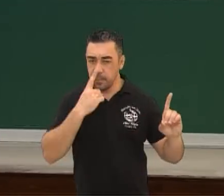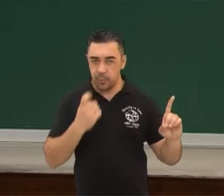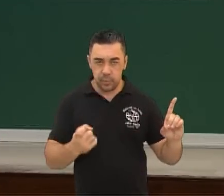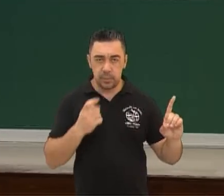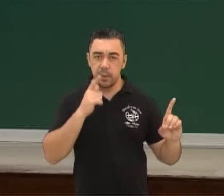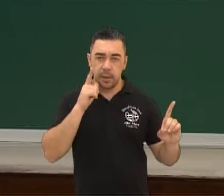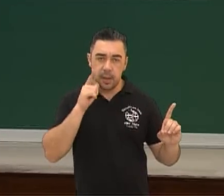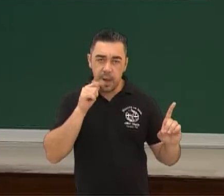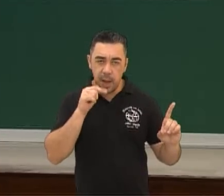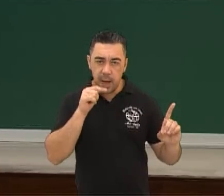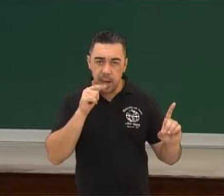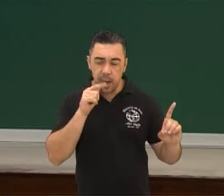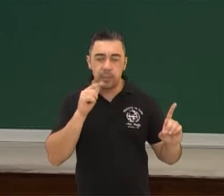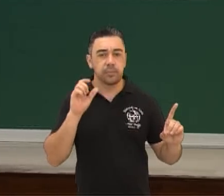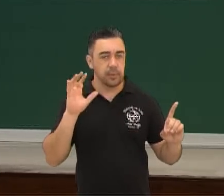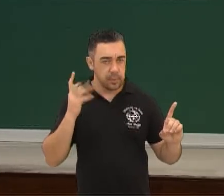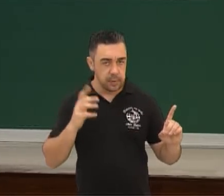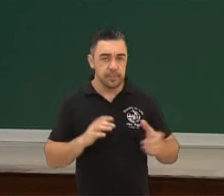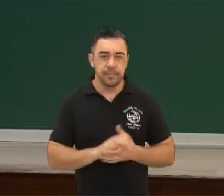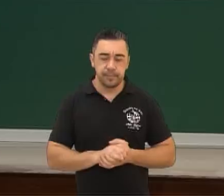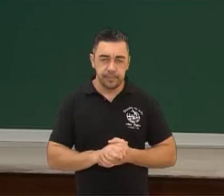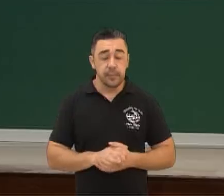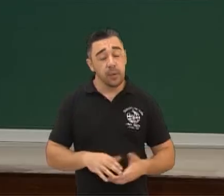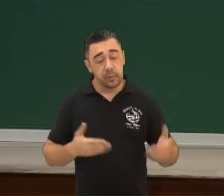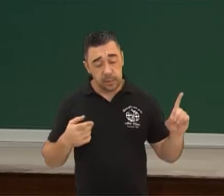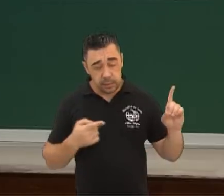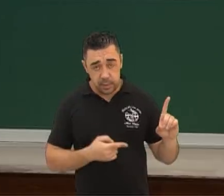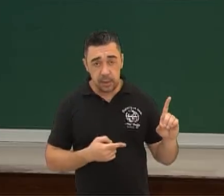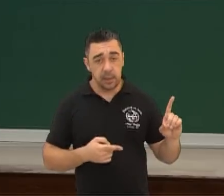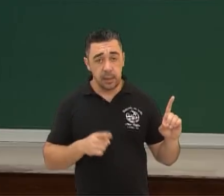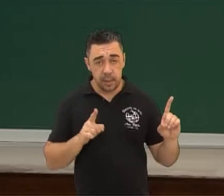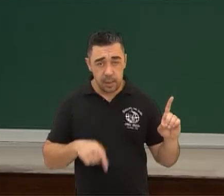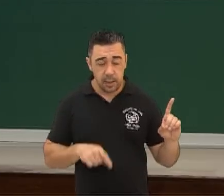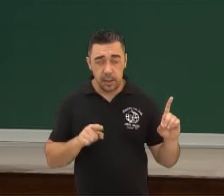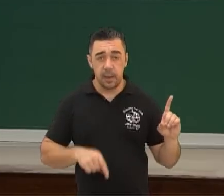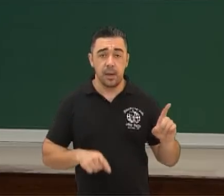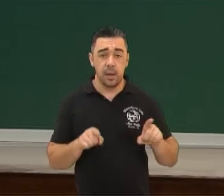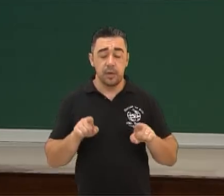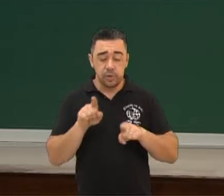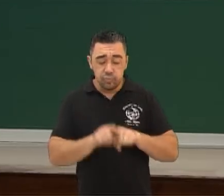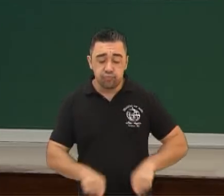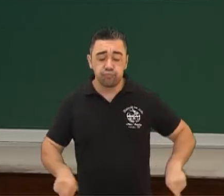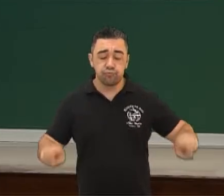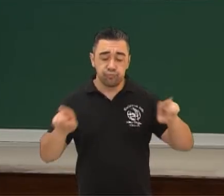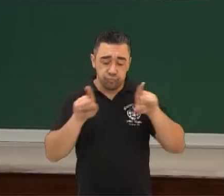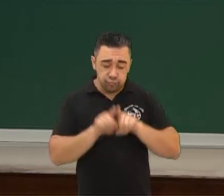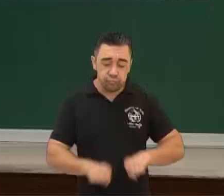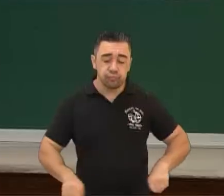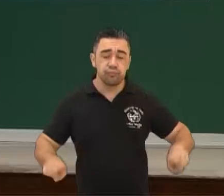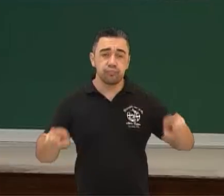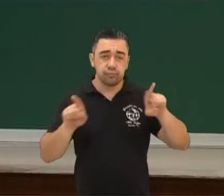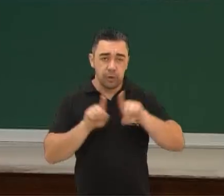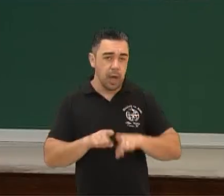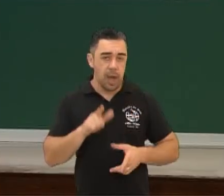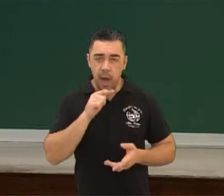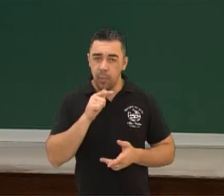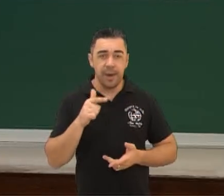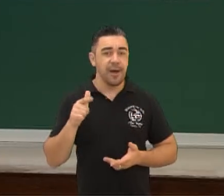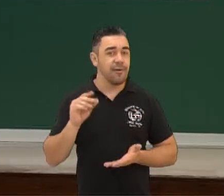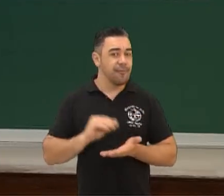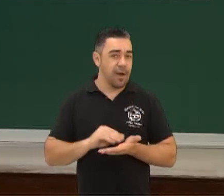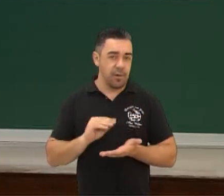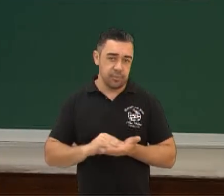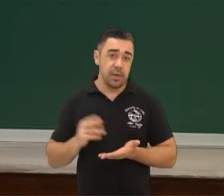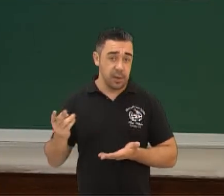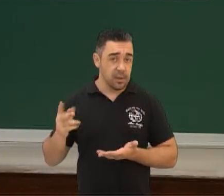também, né? Causa muita poluição. Reutilização da água. Então, a gente não vê isso presente ali no